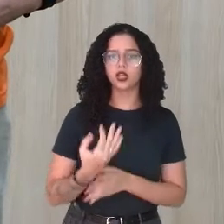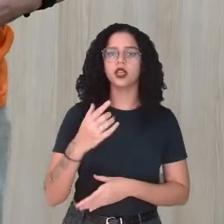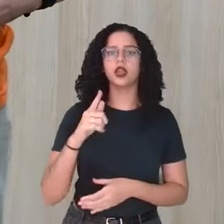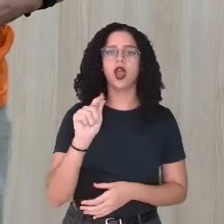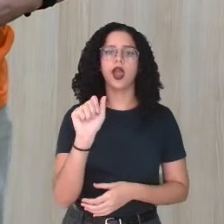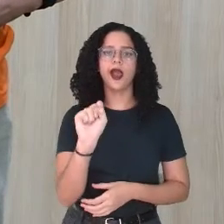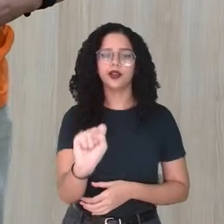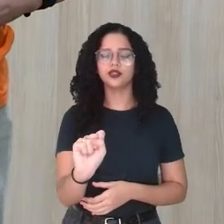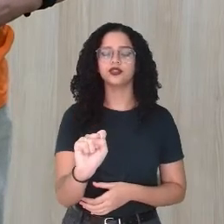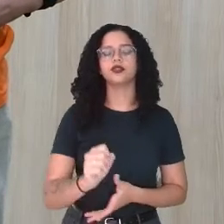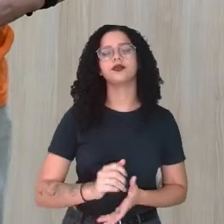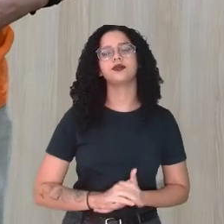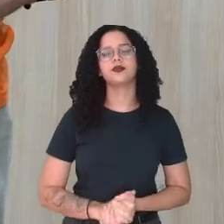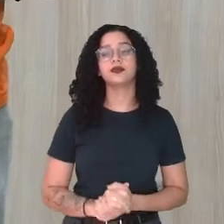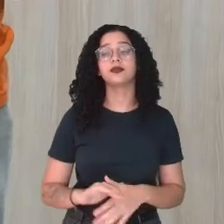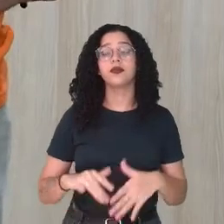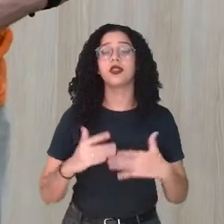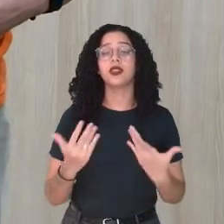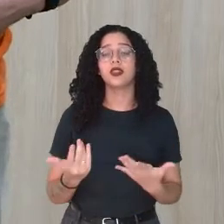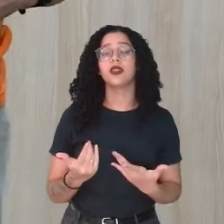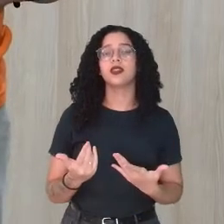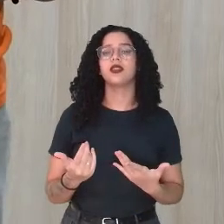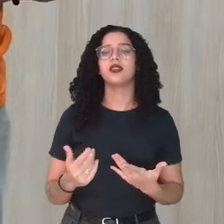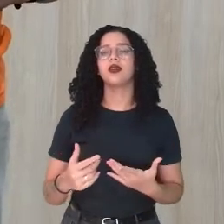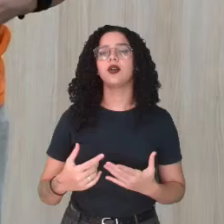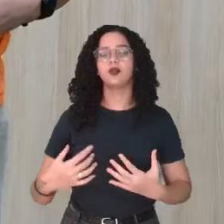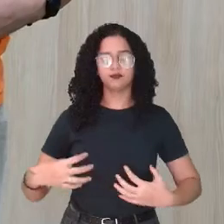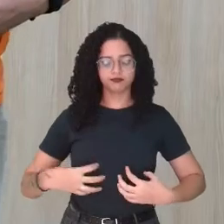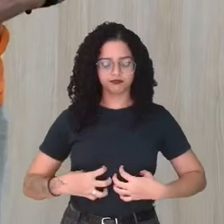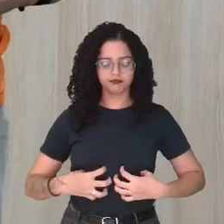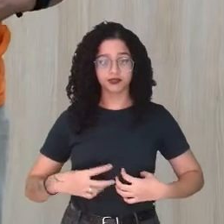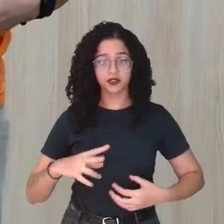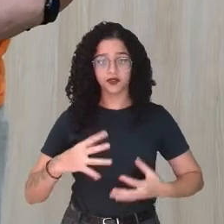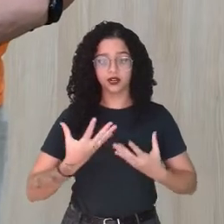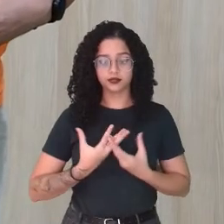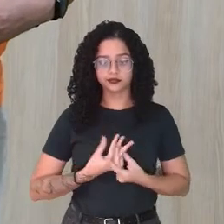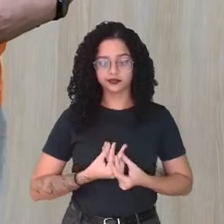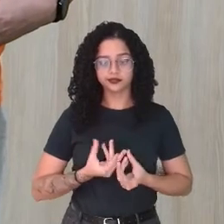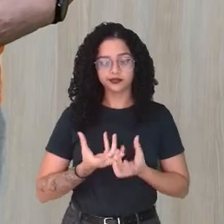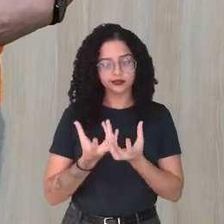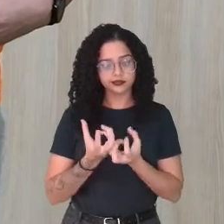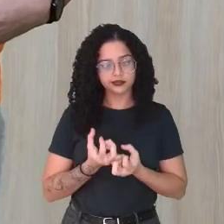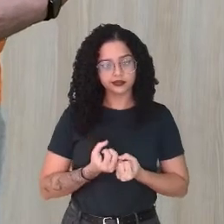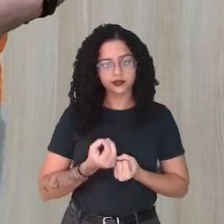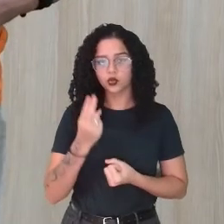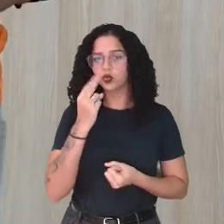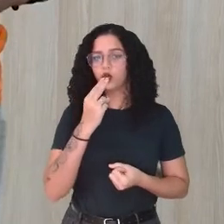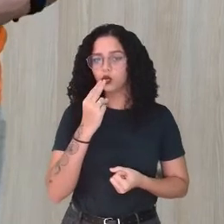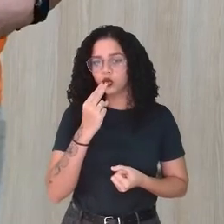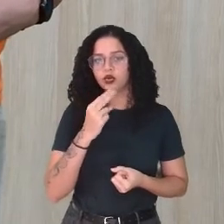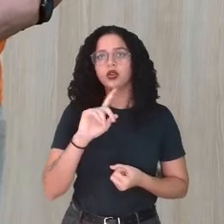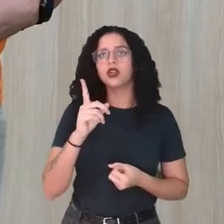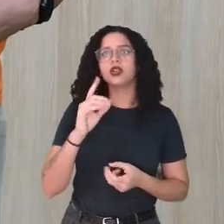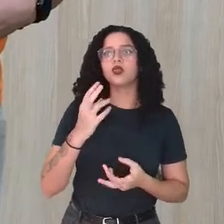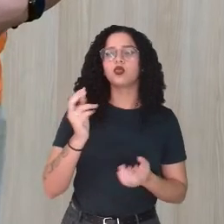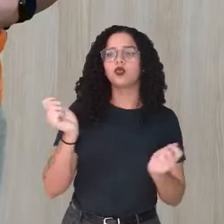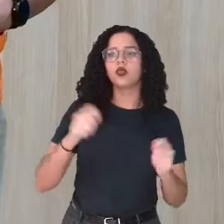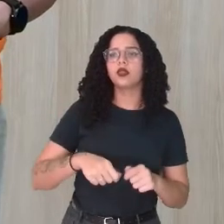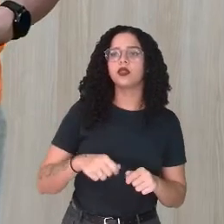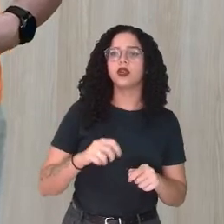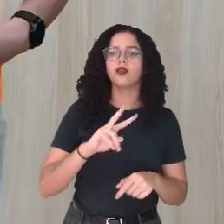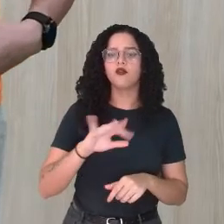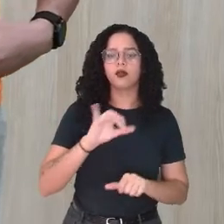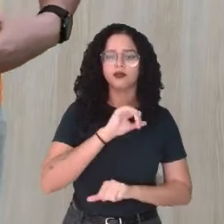gás, não é? Então, aí o organismo vai absorver os nutrientes e o que não serve para o corpo, ele